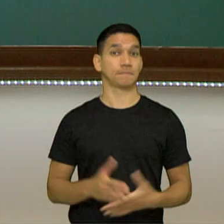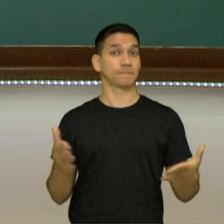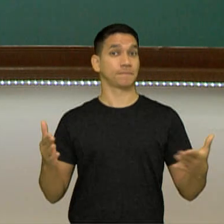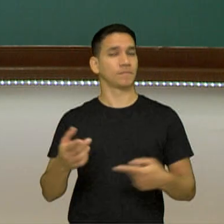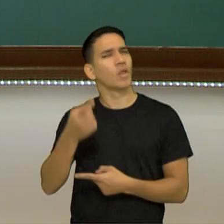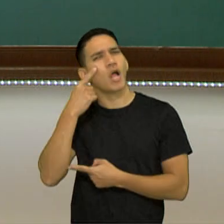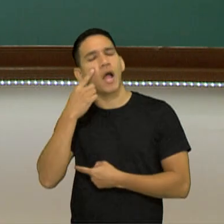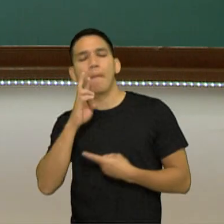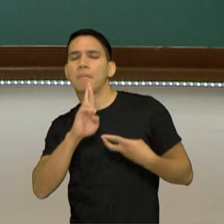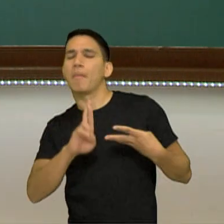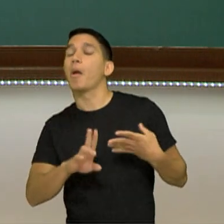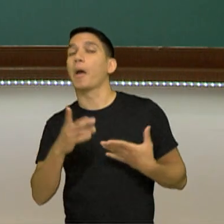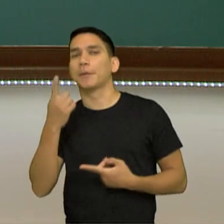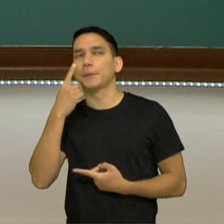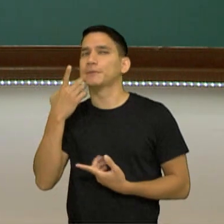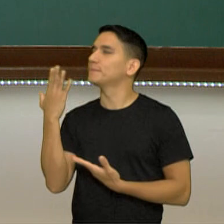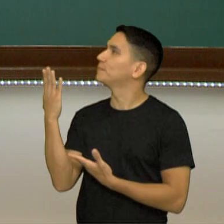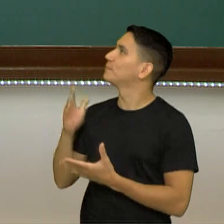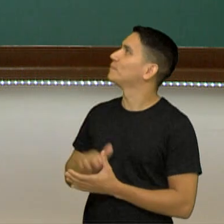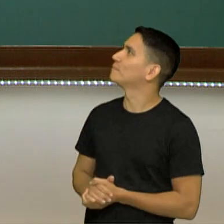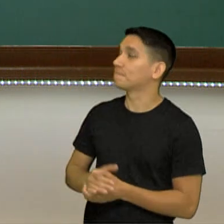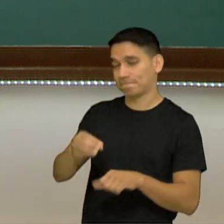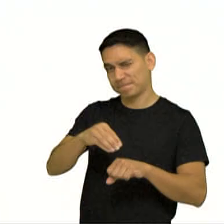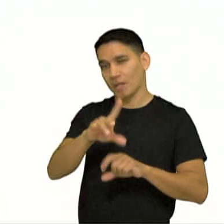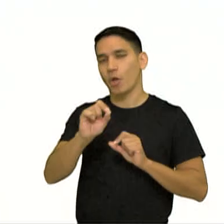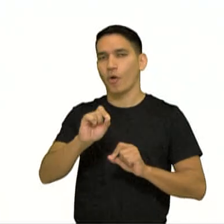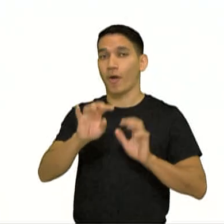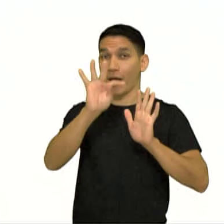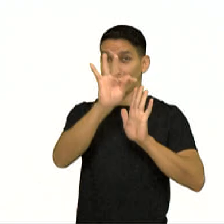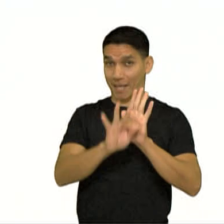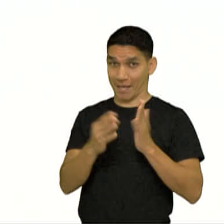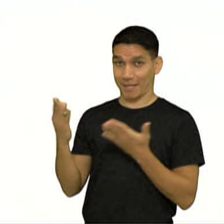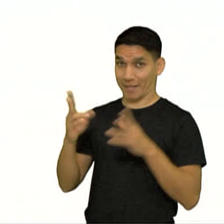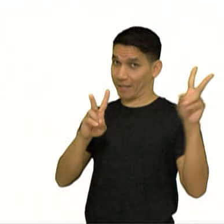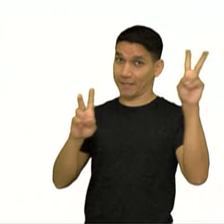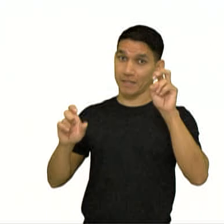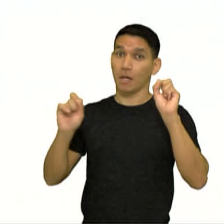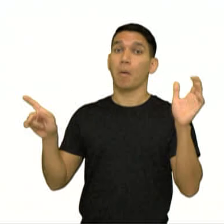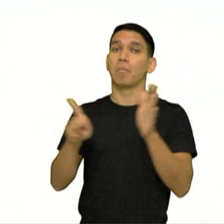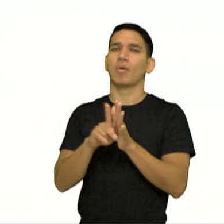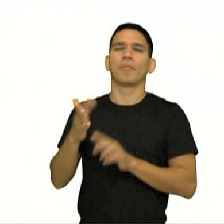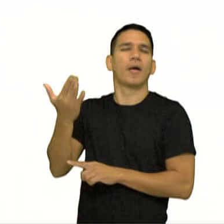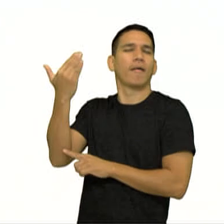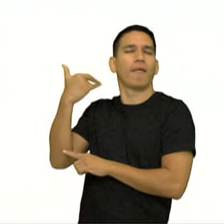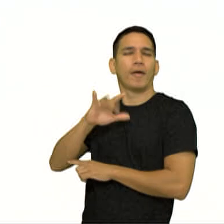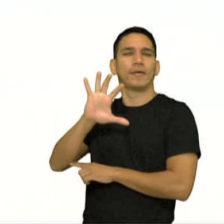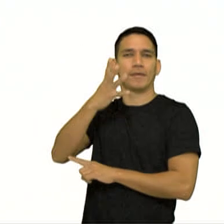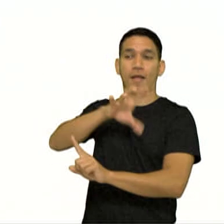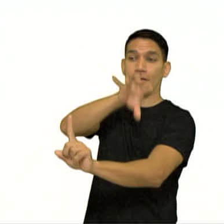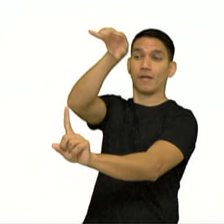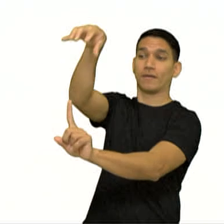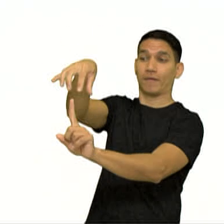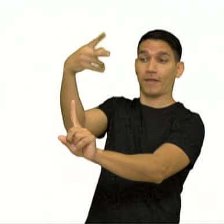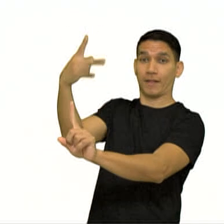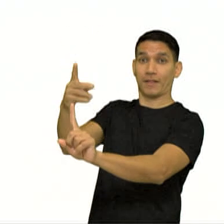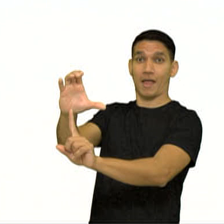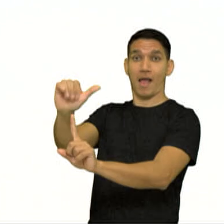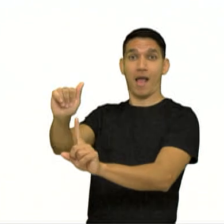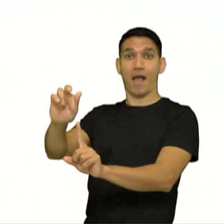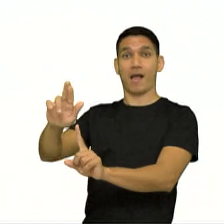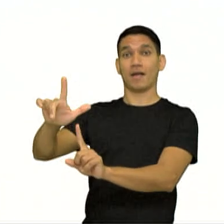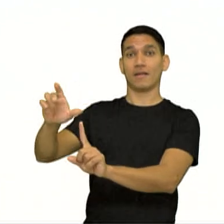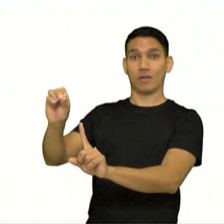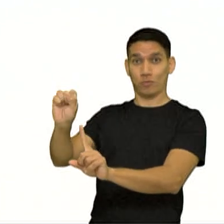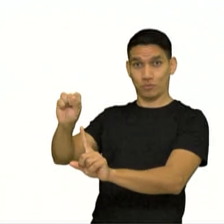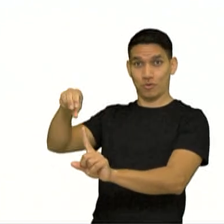Então vamos ver a resposta, pessoal? Então esse texto, ele remete à cerimônia de coroação de Carlos Magno, né, o rei dos